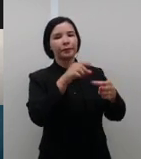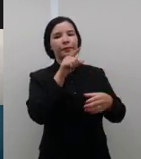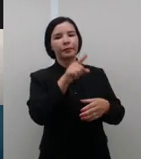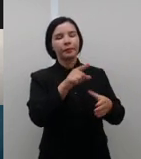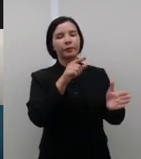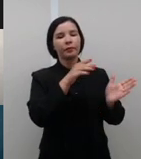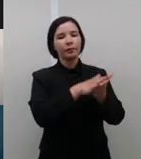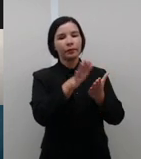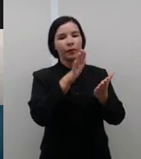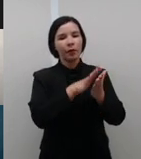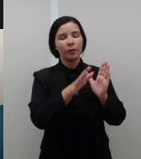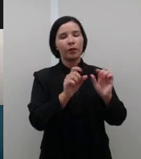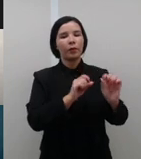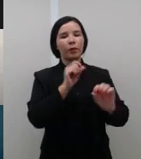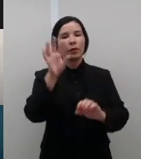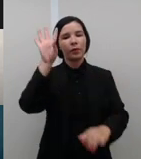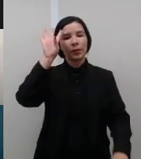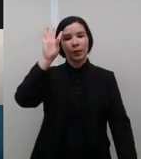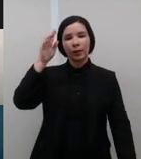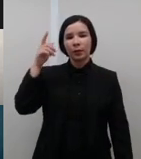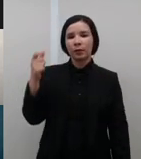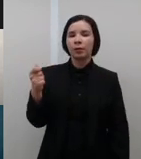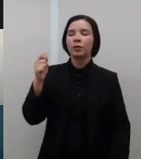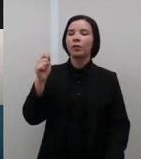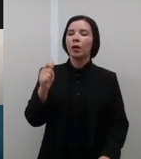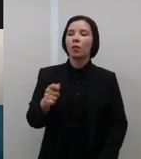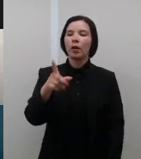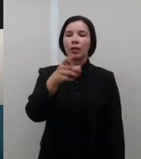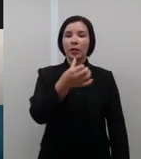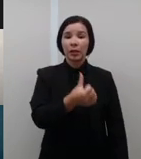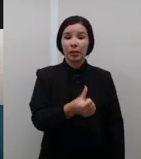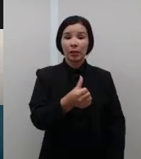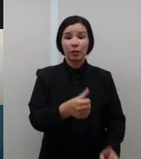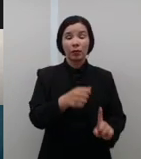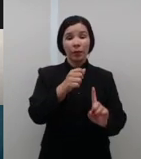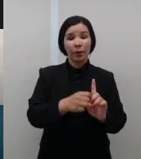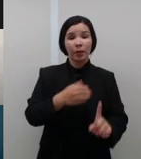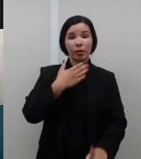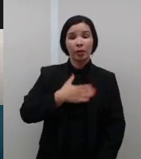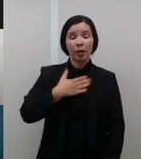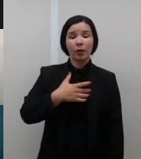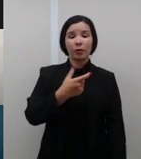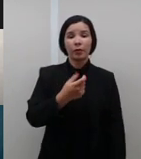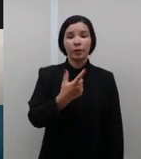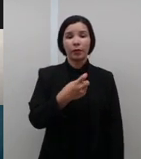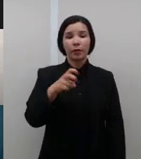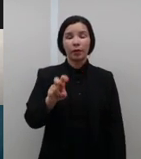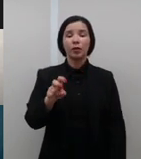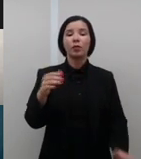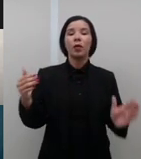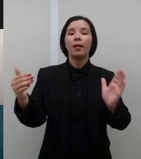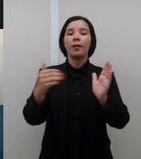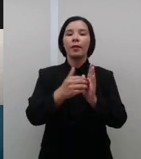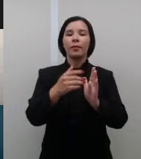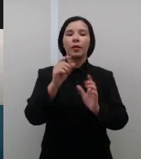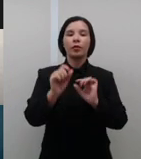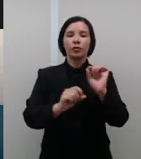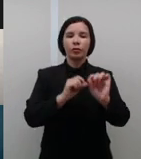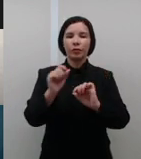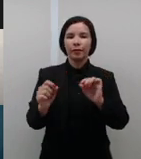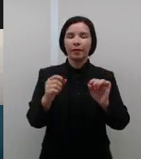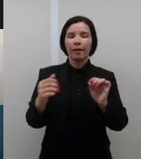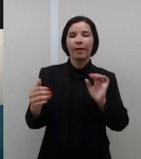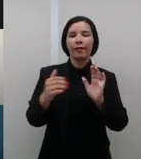essa decisão em 6 de agosto de 2015, dizendo que o limite para a obtenção dos títulos seria até a data da entrega